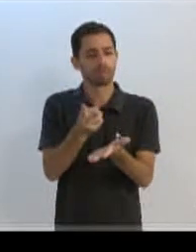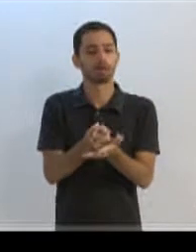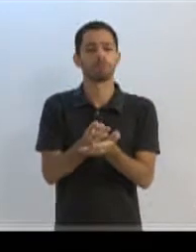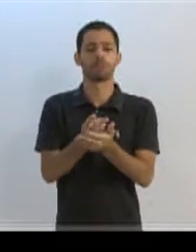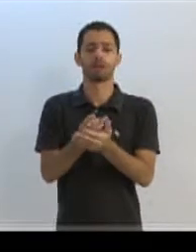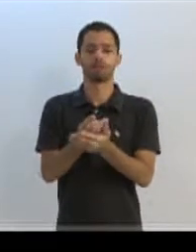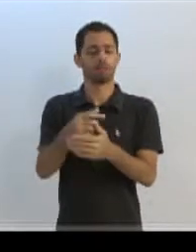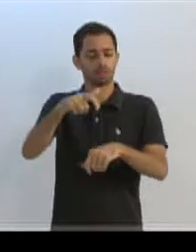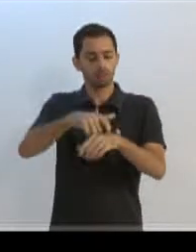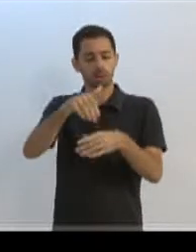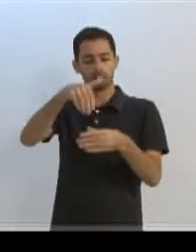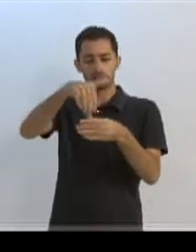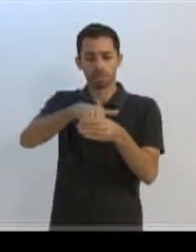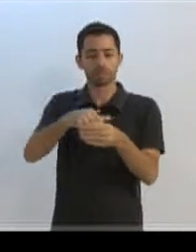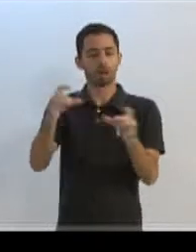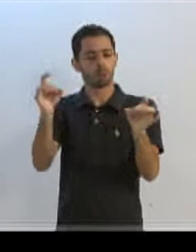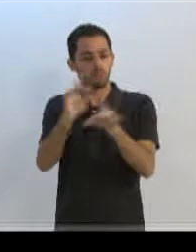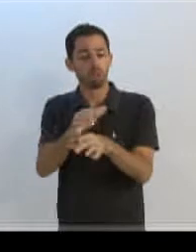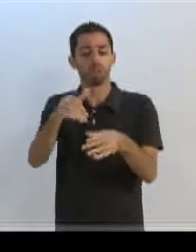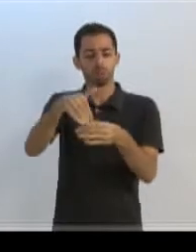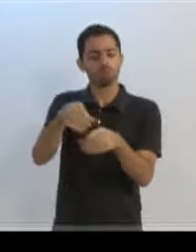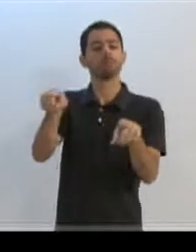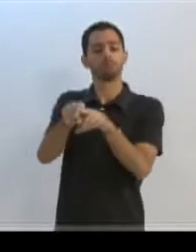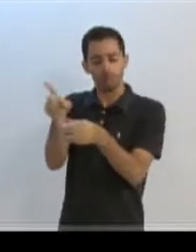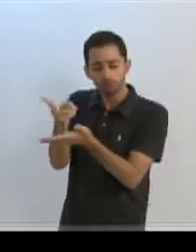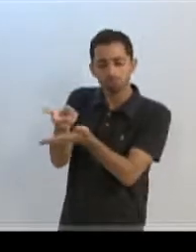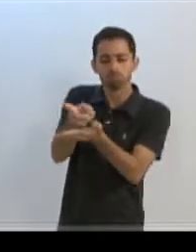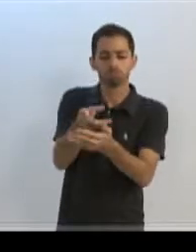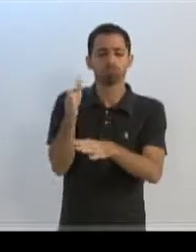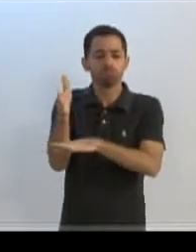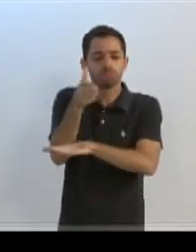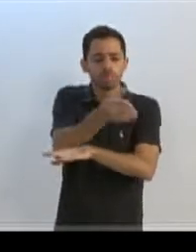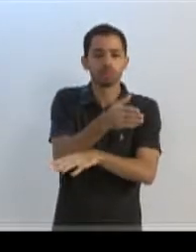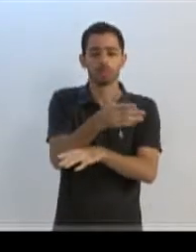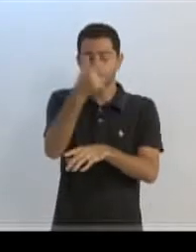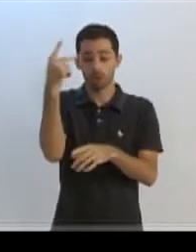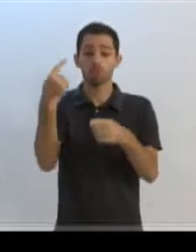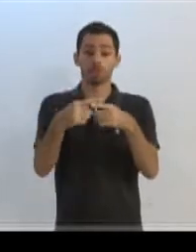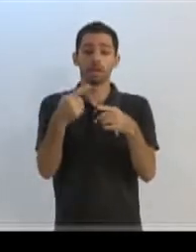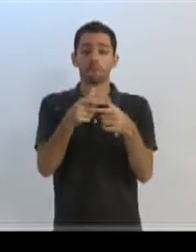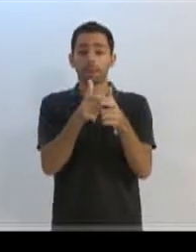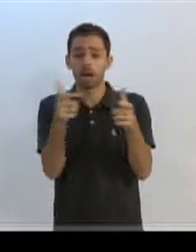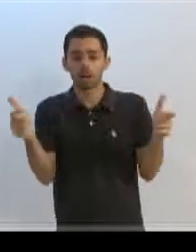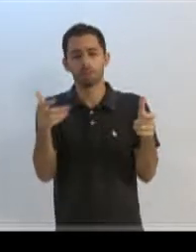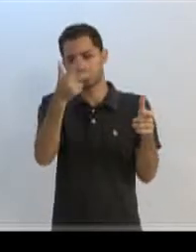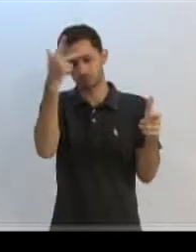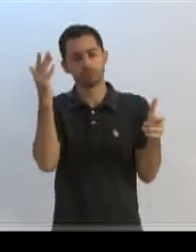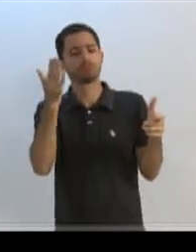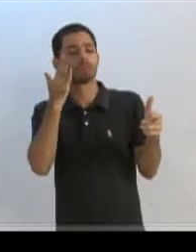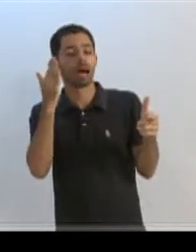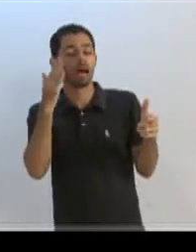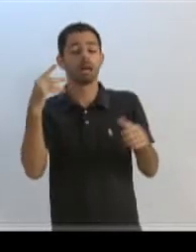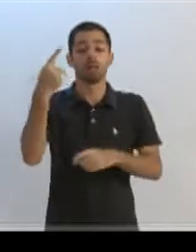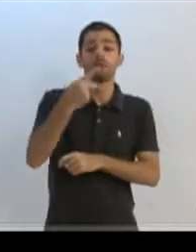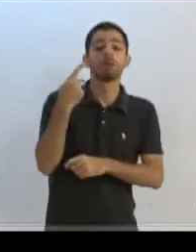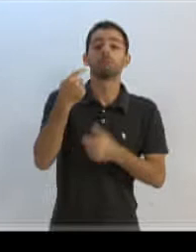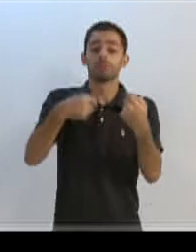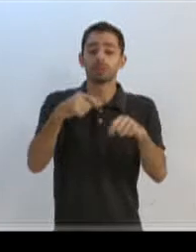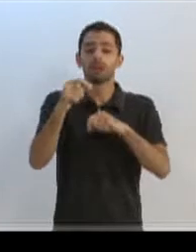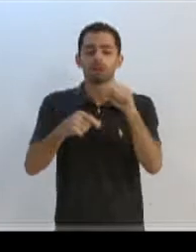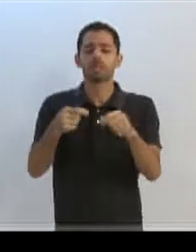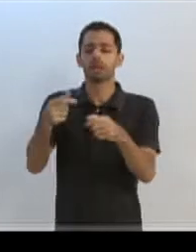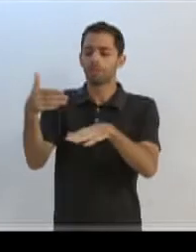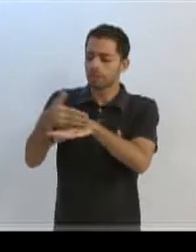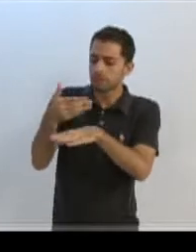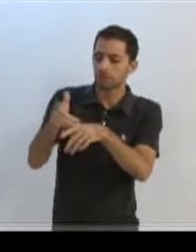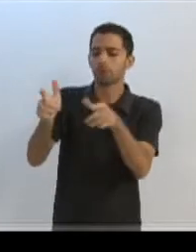sempre friso isso e não apenas em época de eleição até porque é uma queixa muito grande da população é políticos que freqüentam esses locais